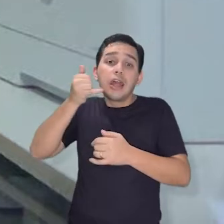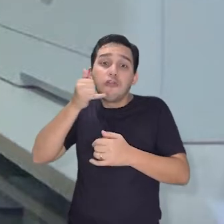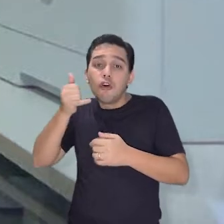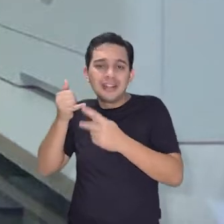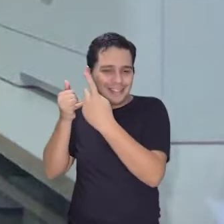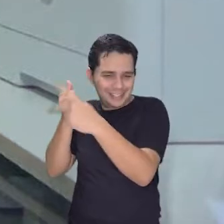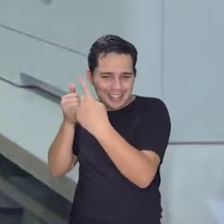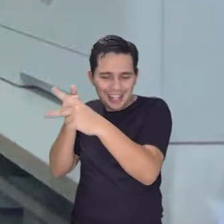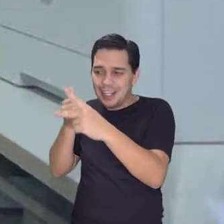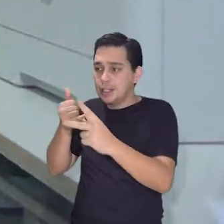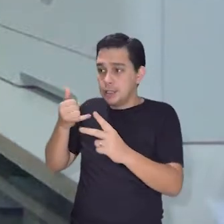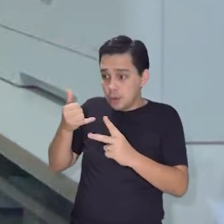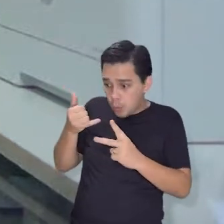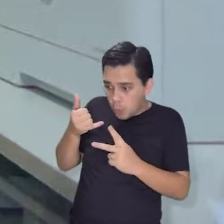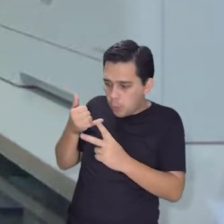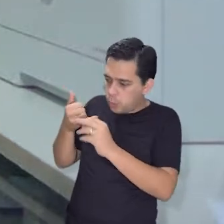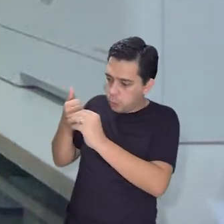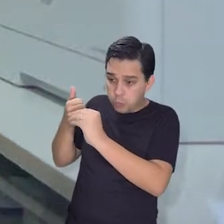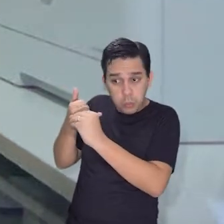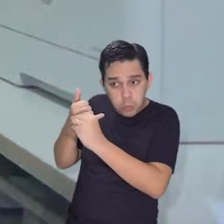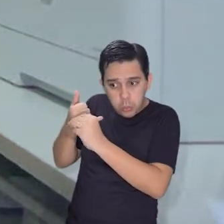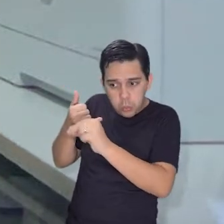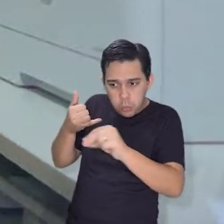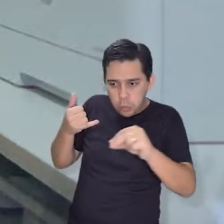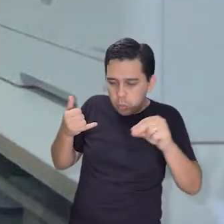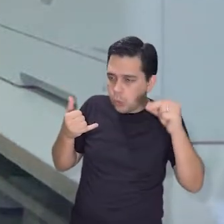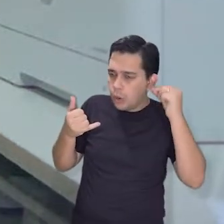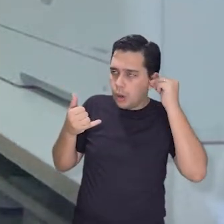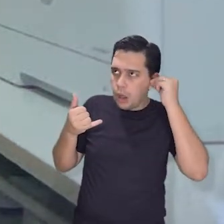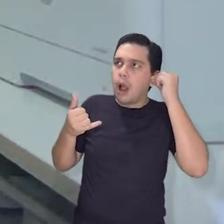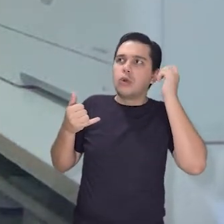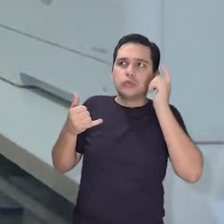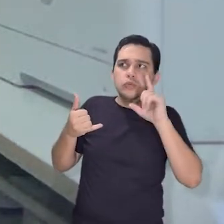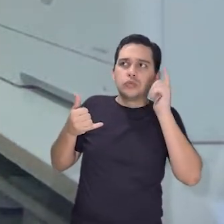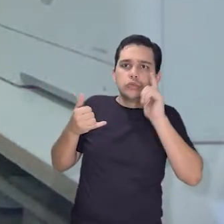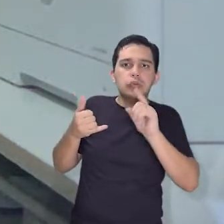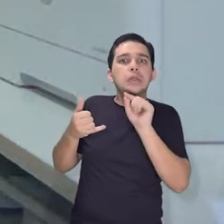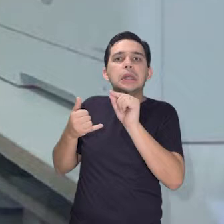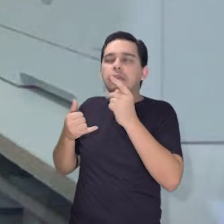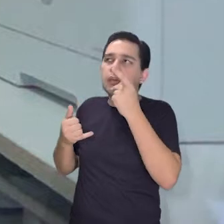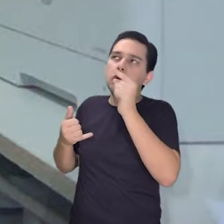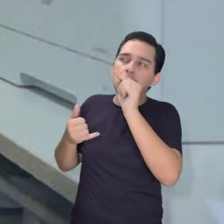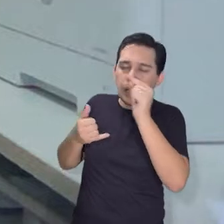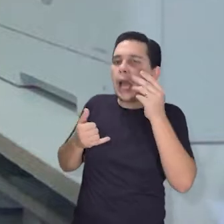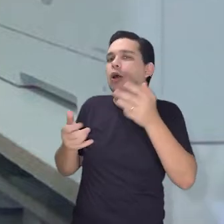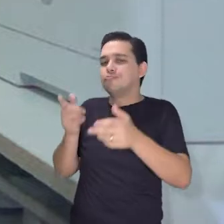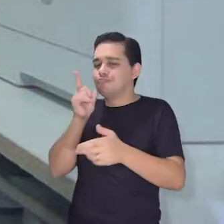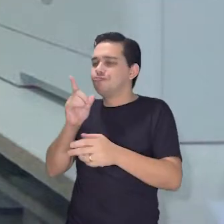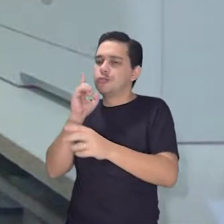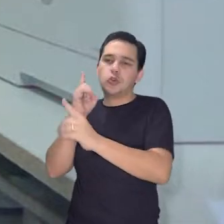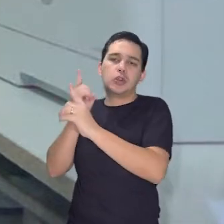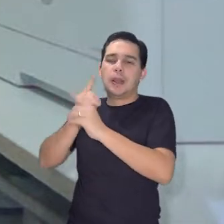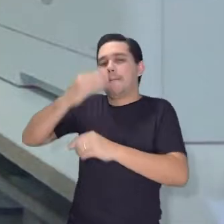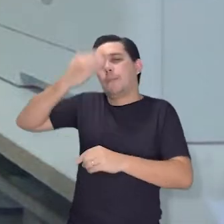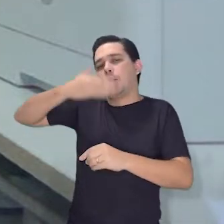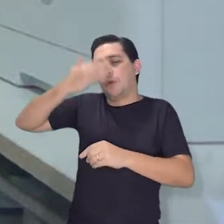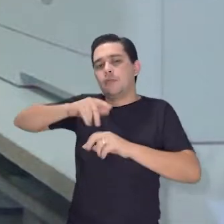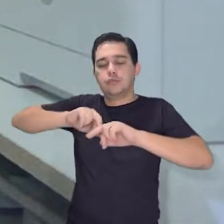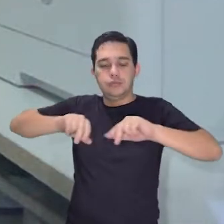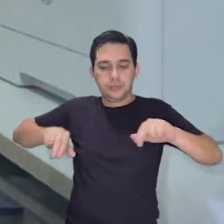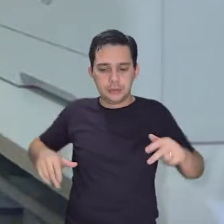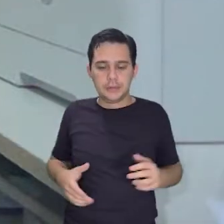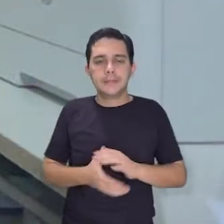comunicações telefônicas. Em plenário, o Ministério Público, por meio da primeira Promotoria de Justiça, que atua no 4º Tribunal do